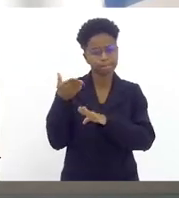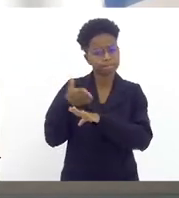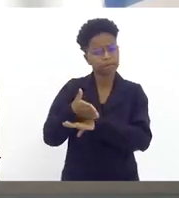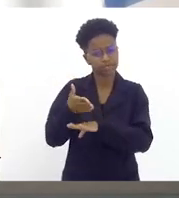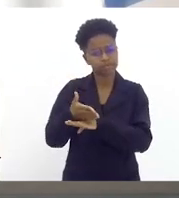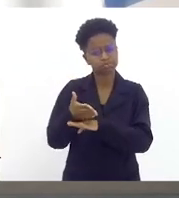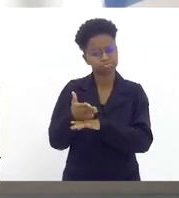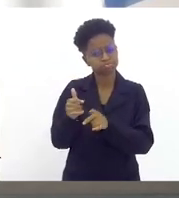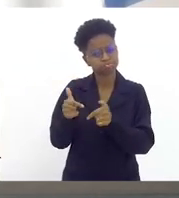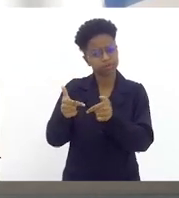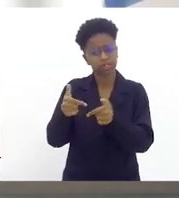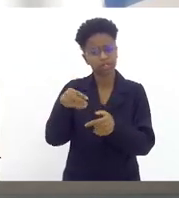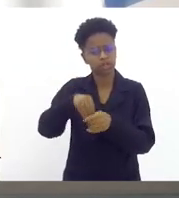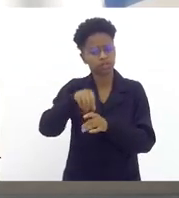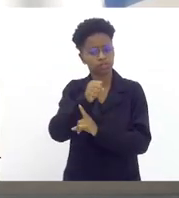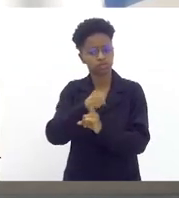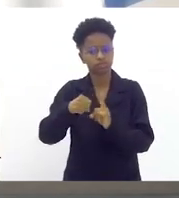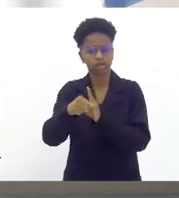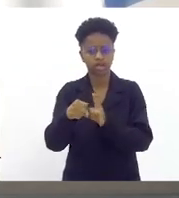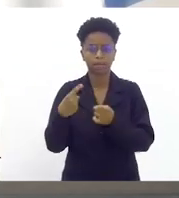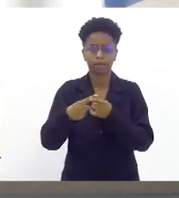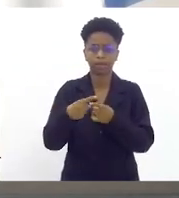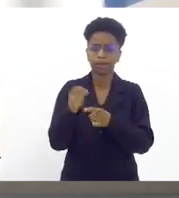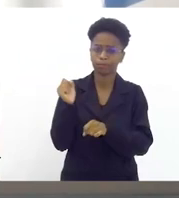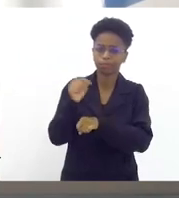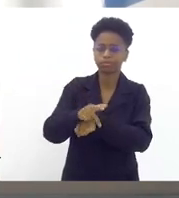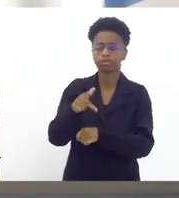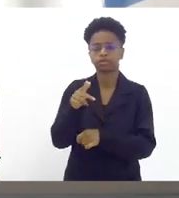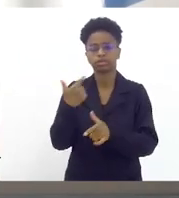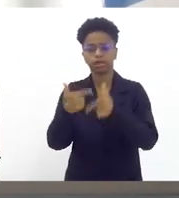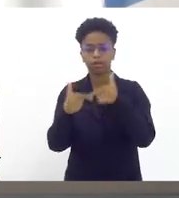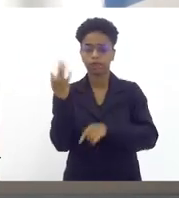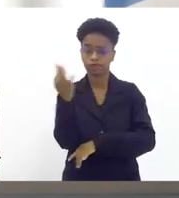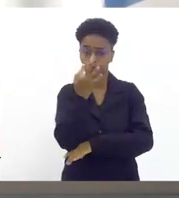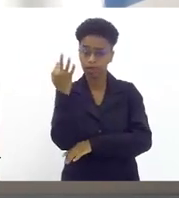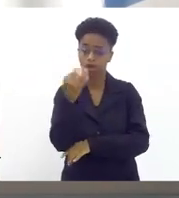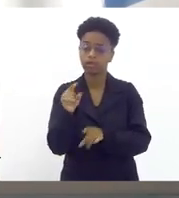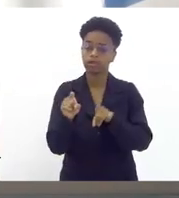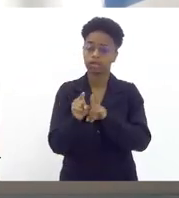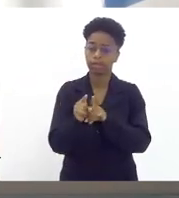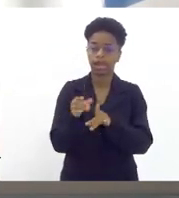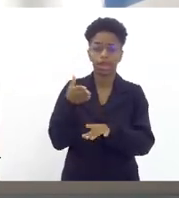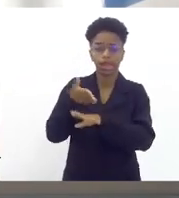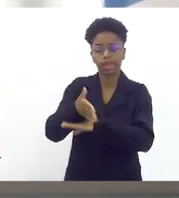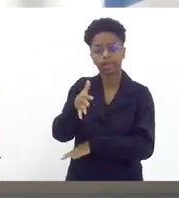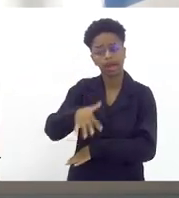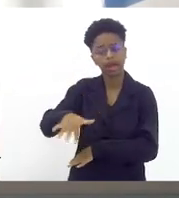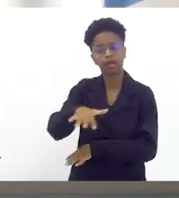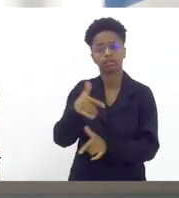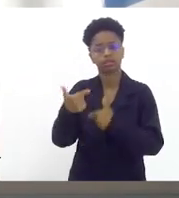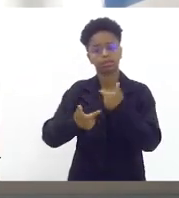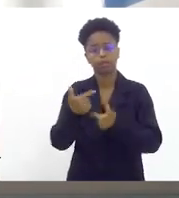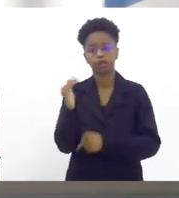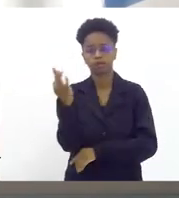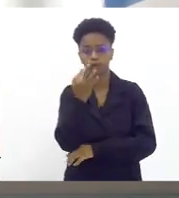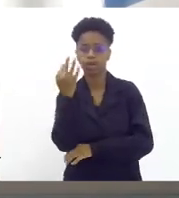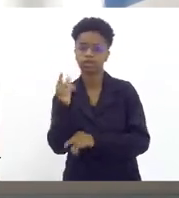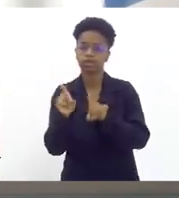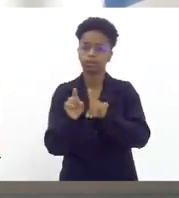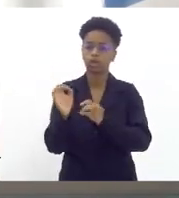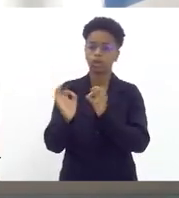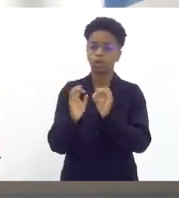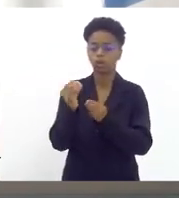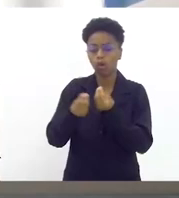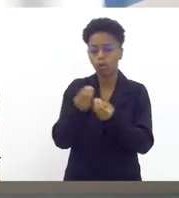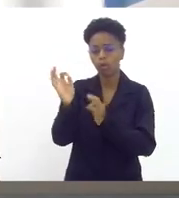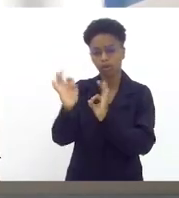participação mais ativa na sociedade, que é o mercado de trabalho formal. E, a partir do mercado de trabalho formal e as redes de organização do mercado de trabalho formal, que